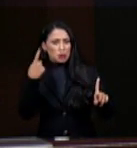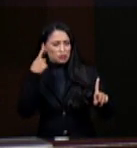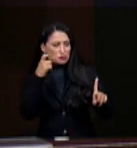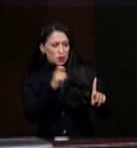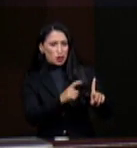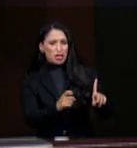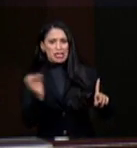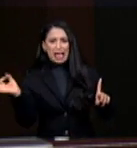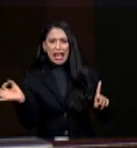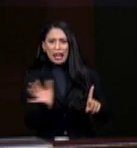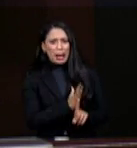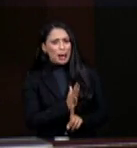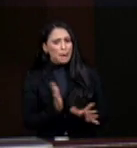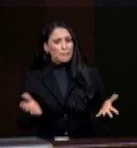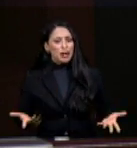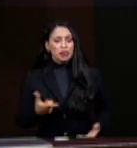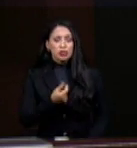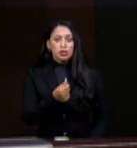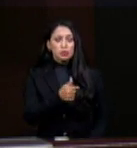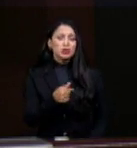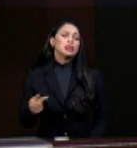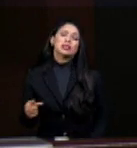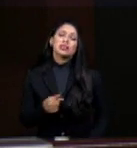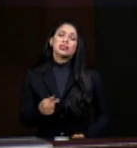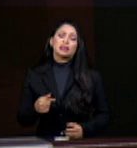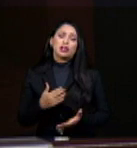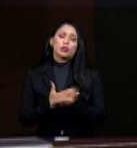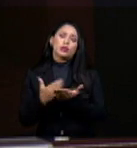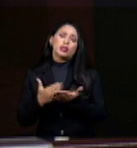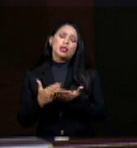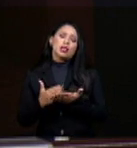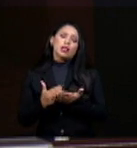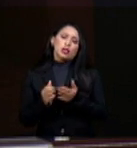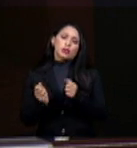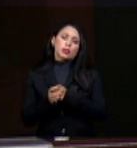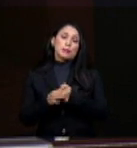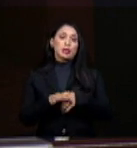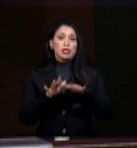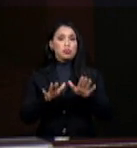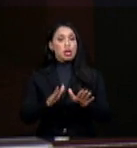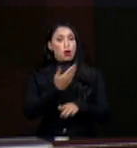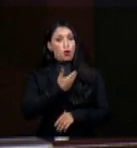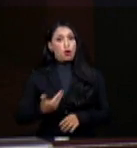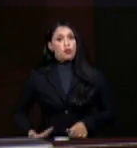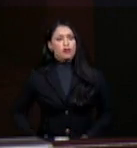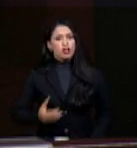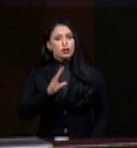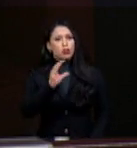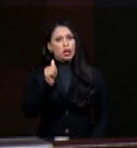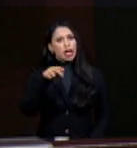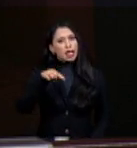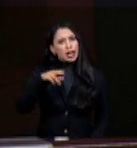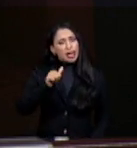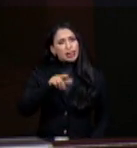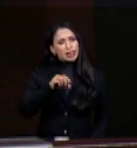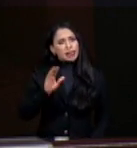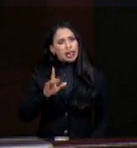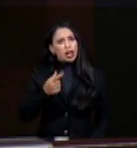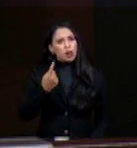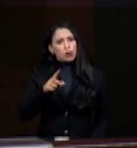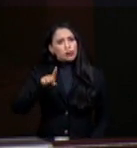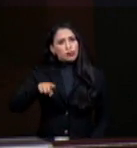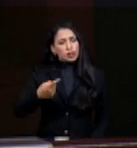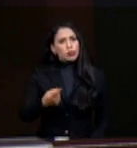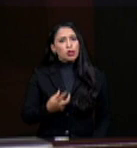2017. Desde o início da pandemia, o governo do Canadá alocou cerca de 1,2 bilhões